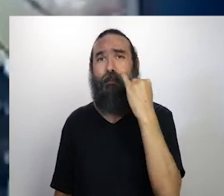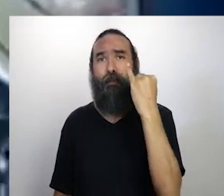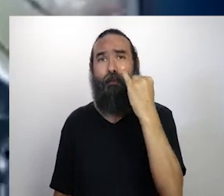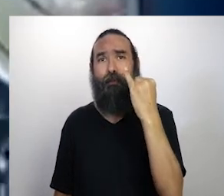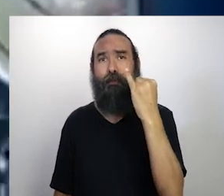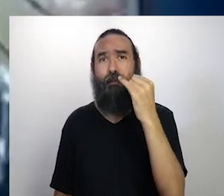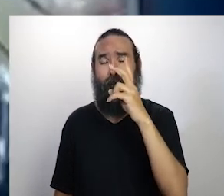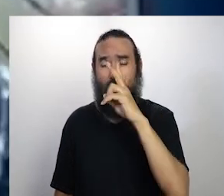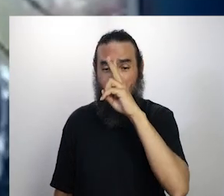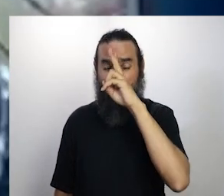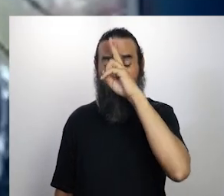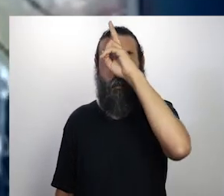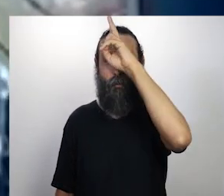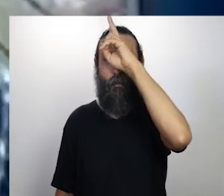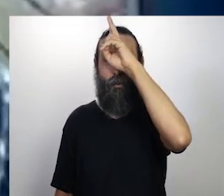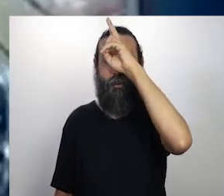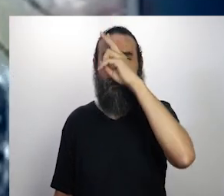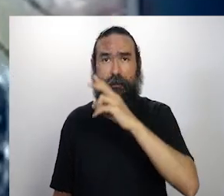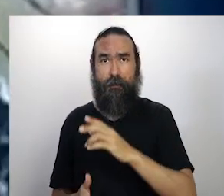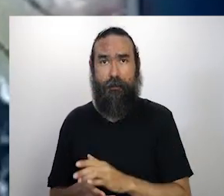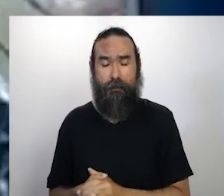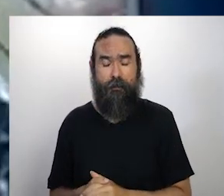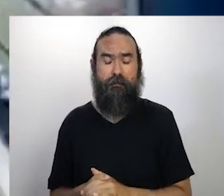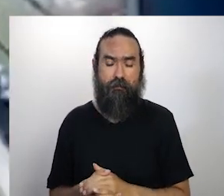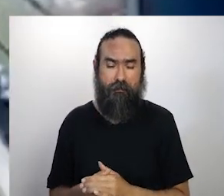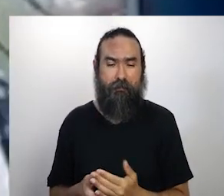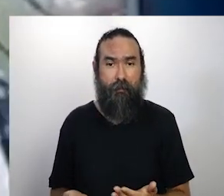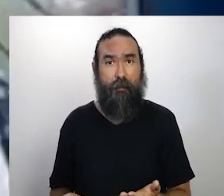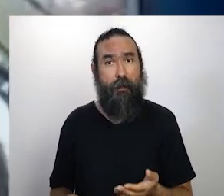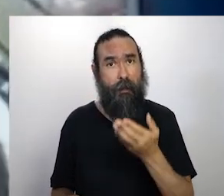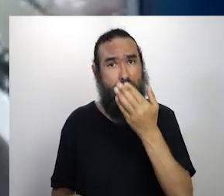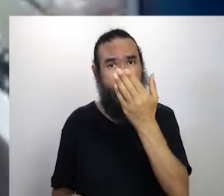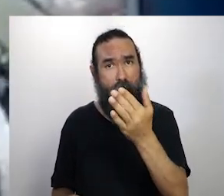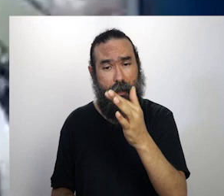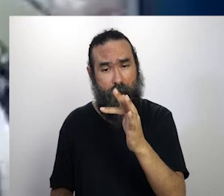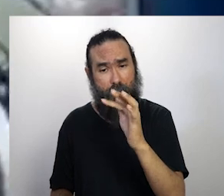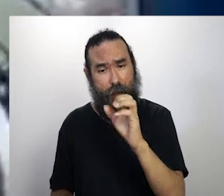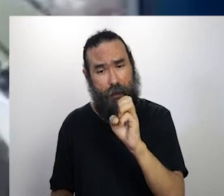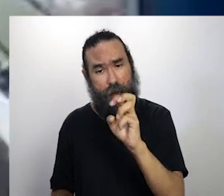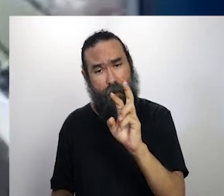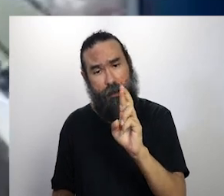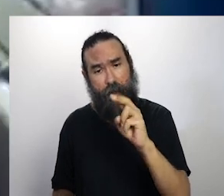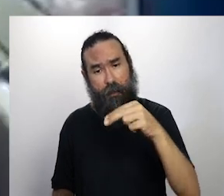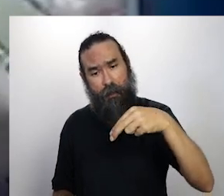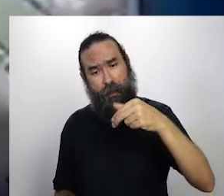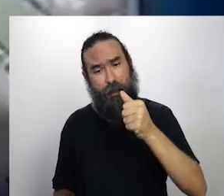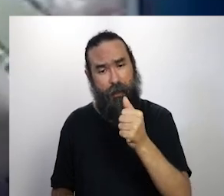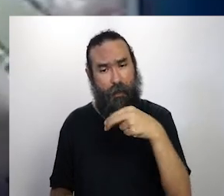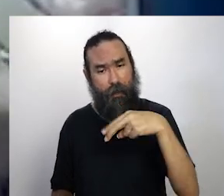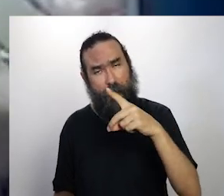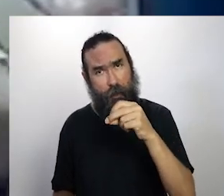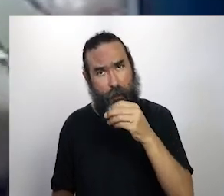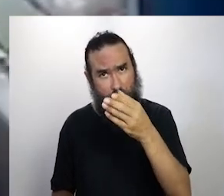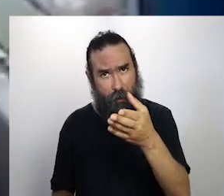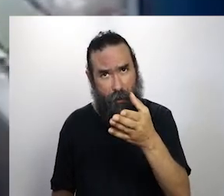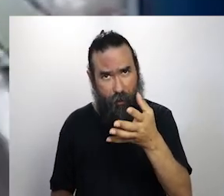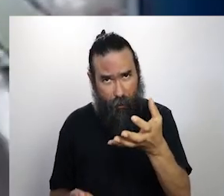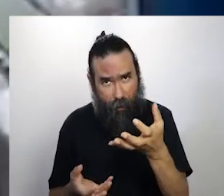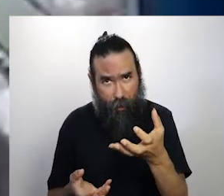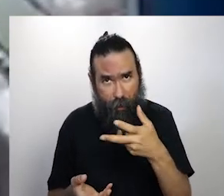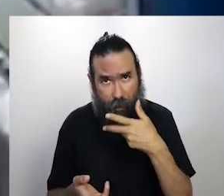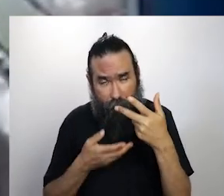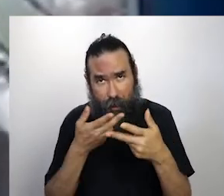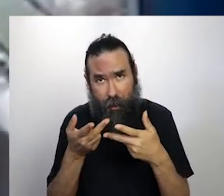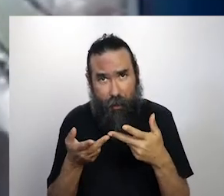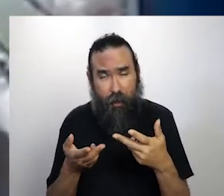Muito interessante. Agora a gente tem... Fernando, você quer tentar ou deixar lá? Acho